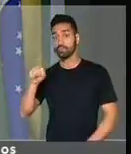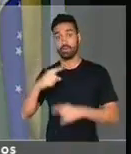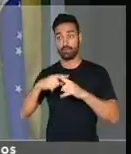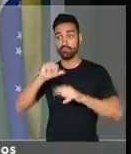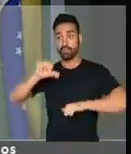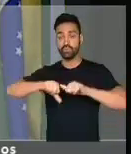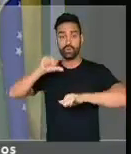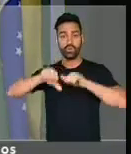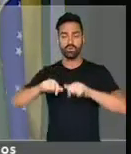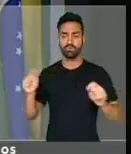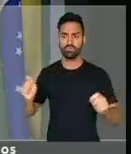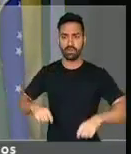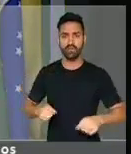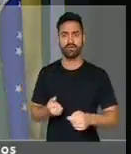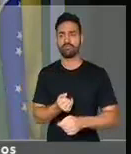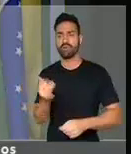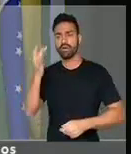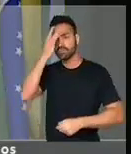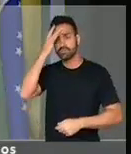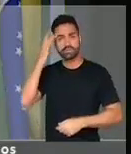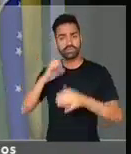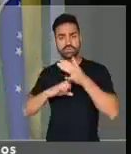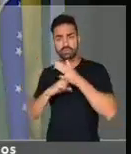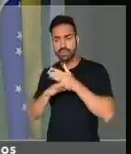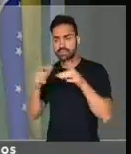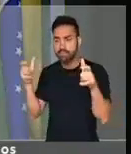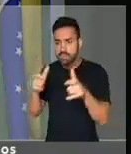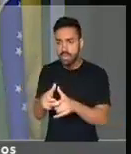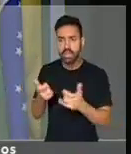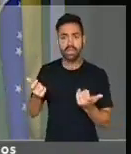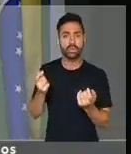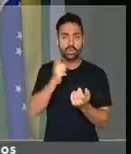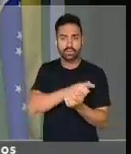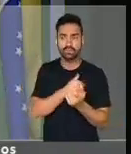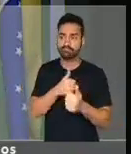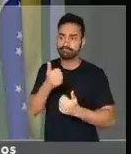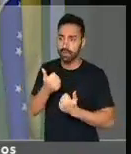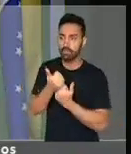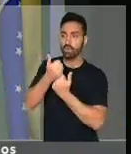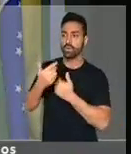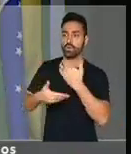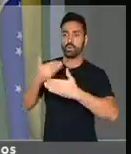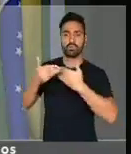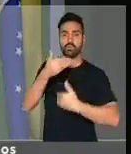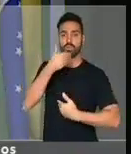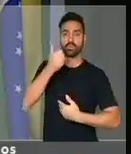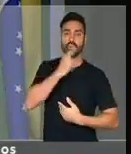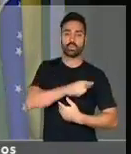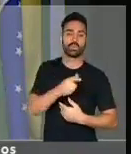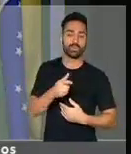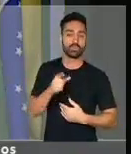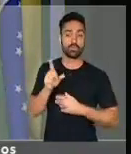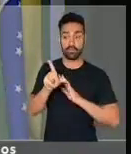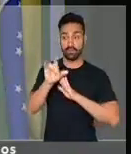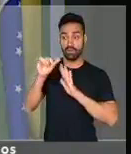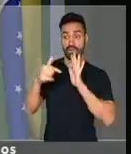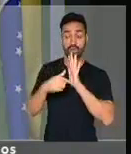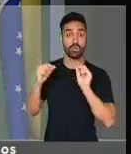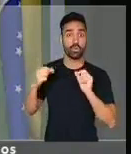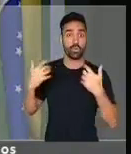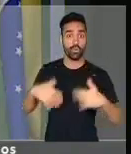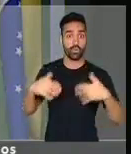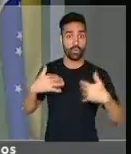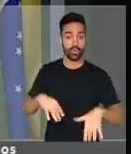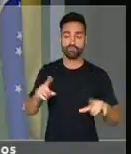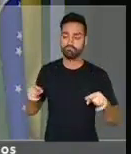totalmente, deu condições para milhões de micro e pequenos empresários e também de autônomos do Brasil. É uma